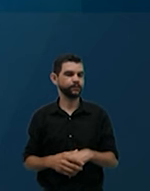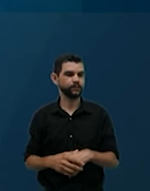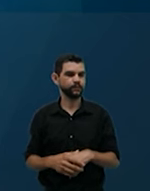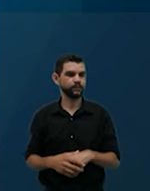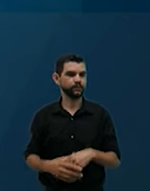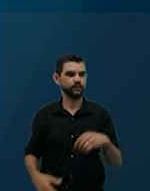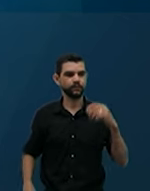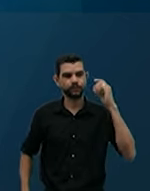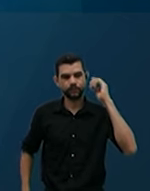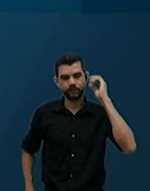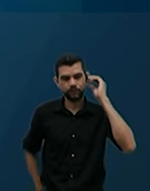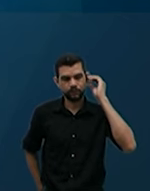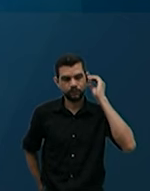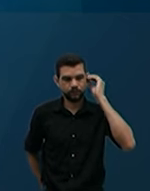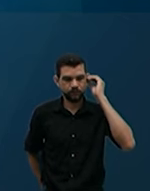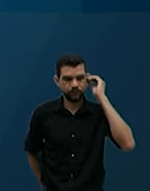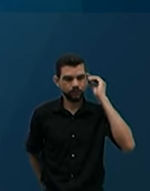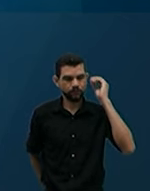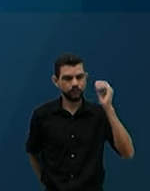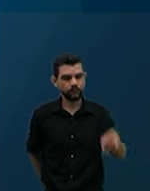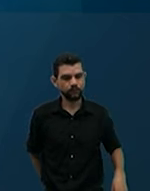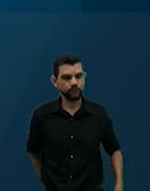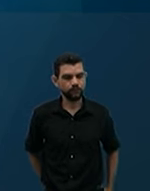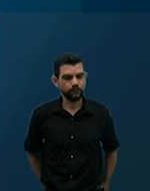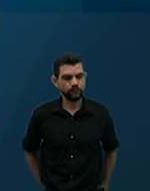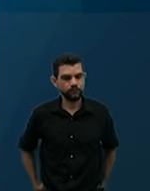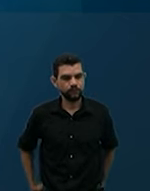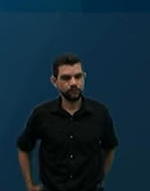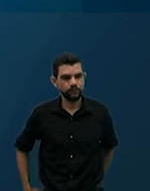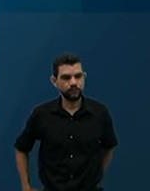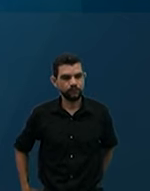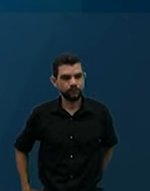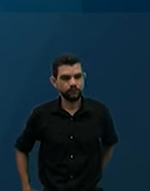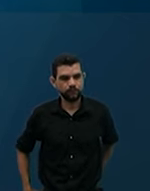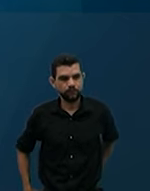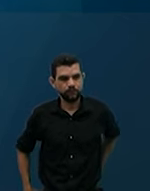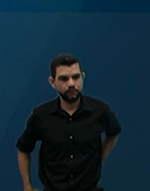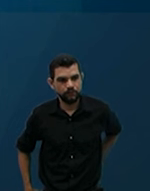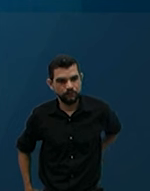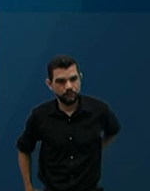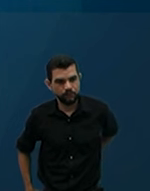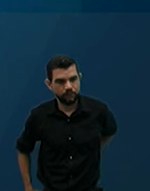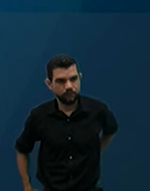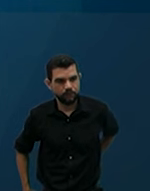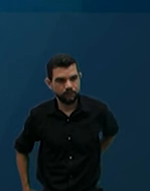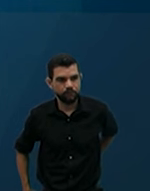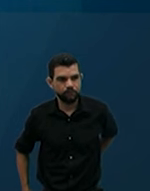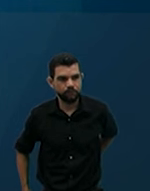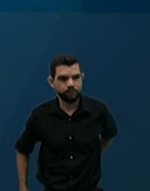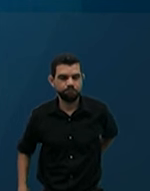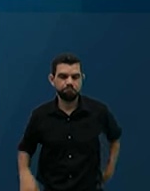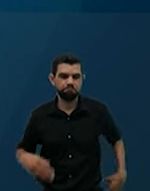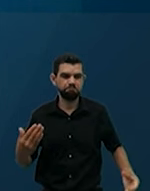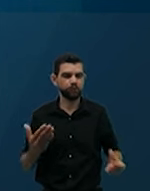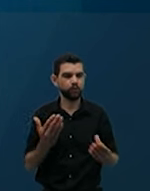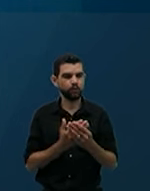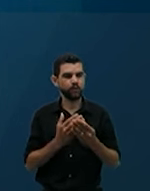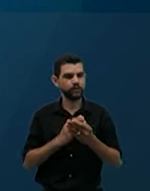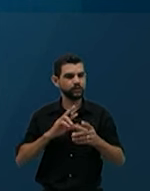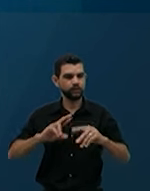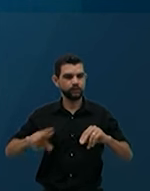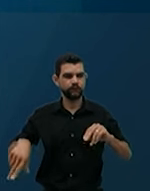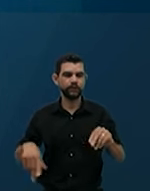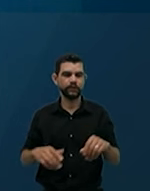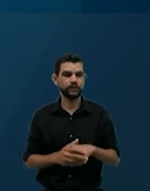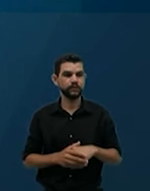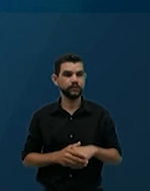já é singular, e aqui, como coloquei no voto, essa situação se torna ainda mais diferenciada pelo fato